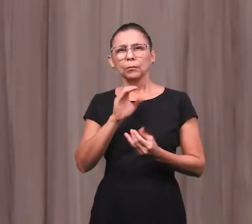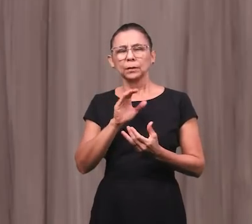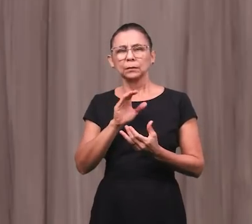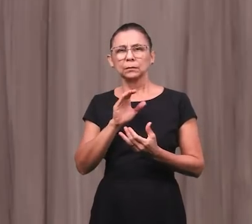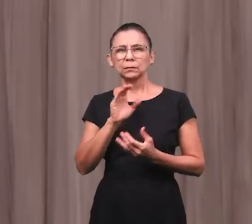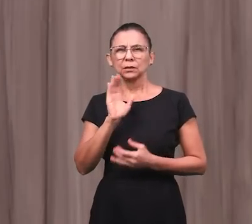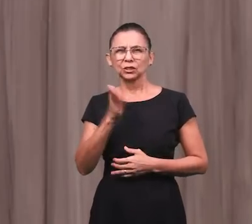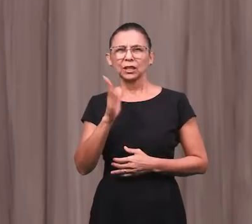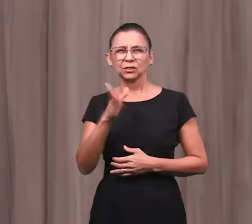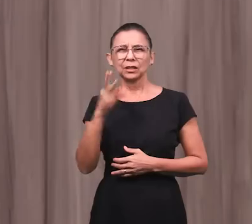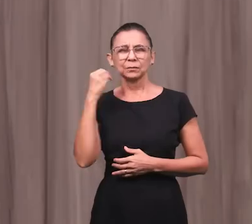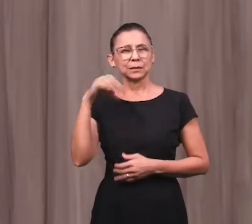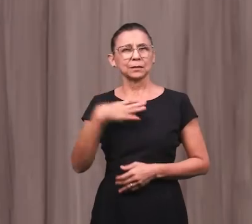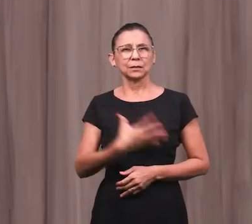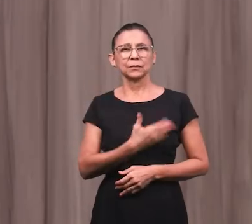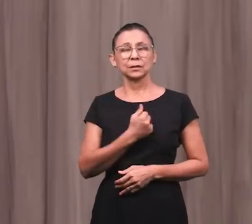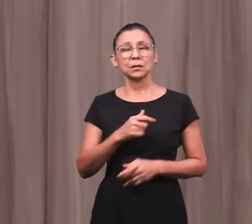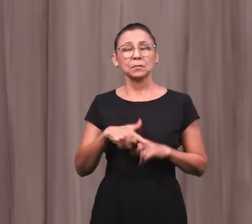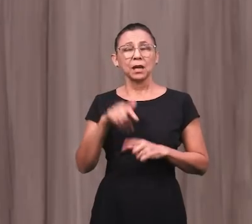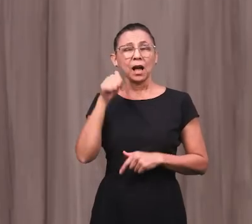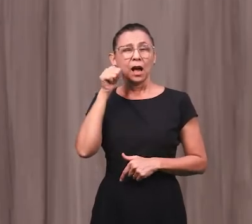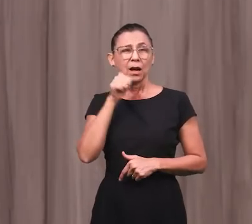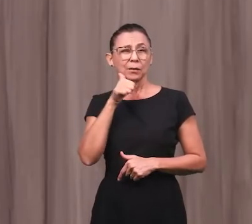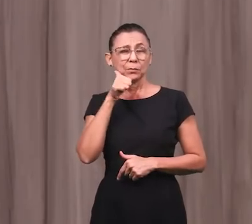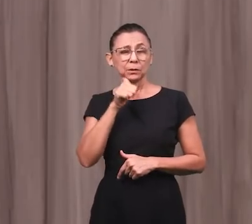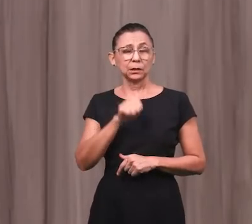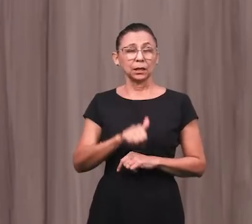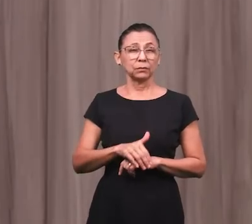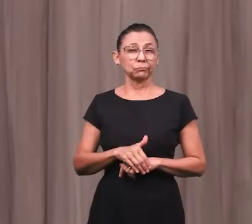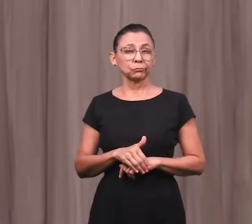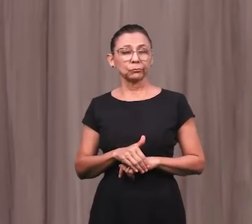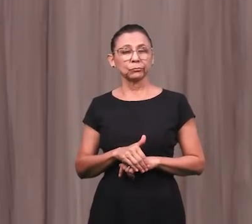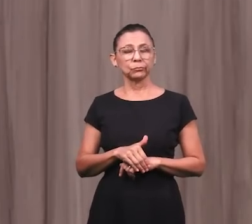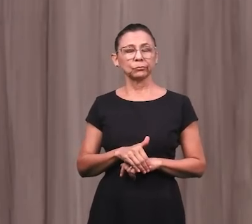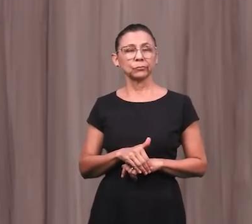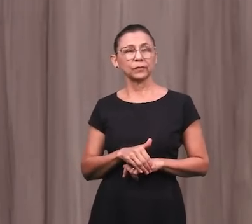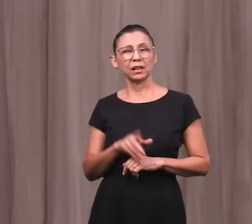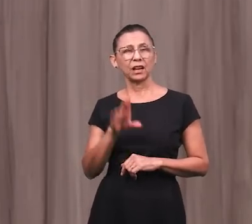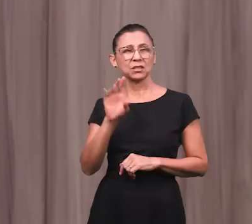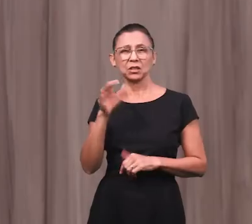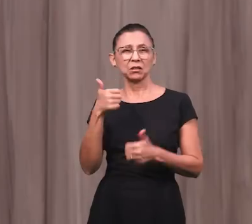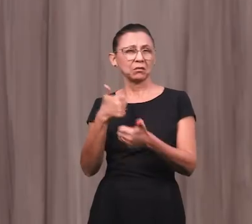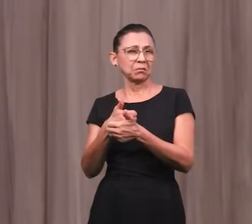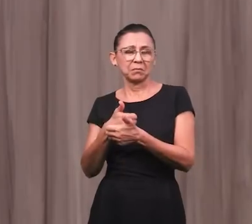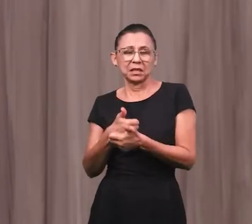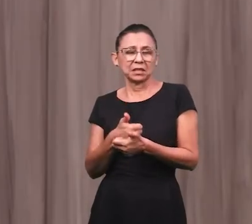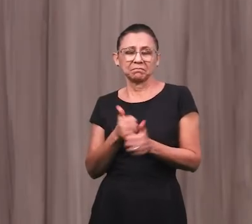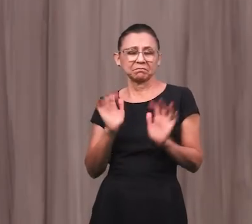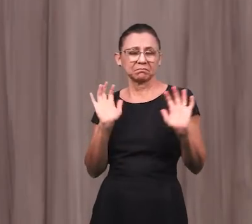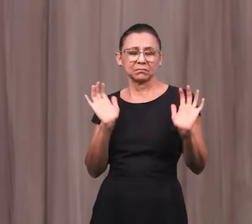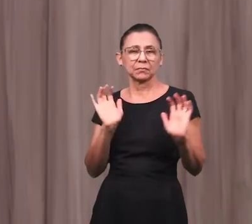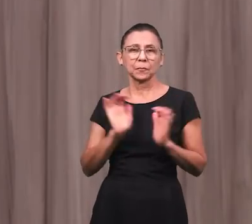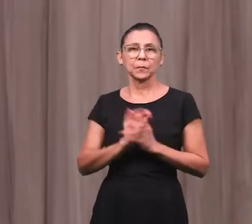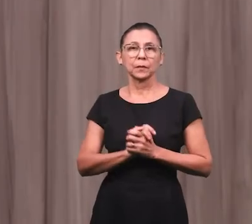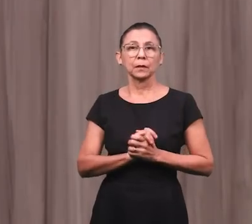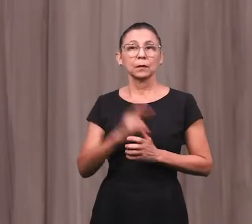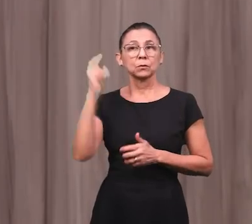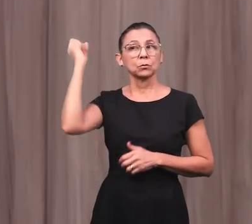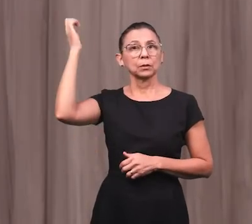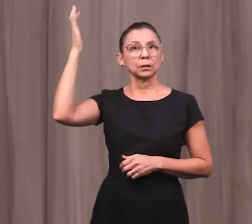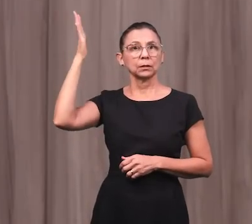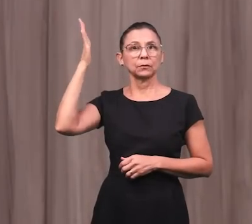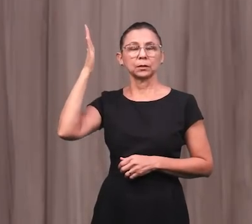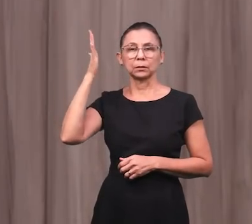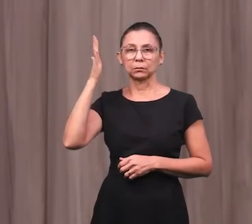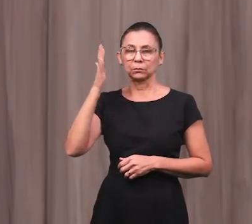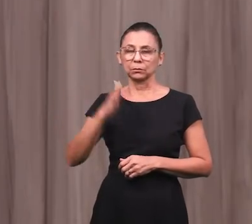salvação, mas a sua esposa tem ido aos cultos apenas para lhe fazer companhia. O Senhor Deus revela que o chamado